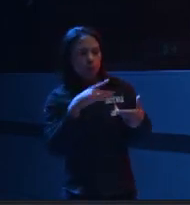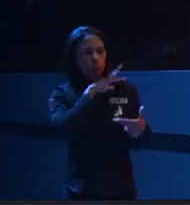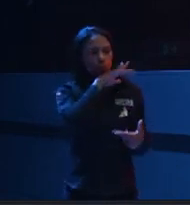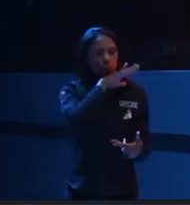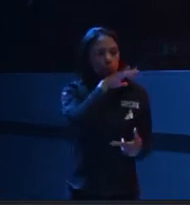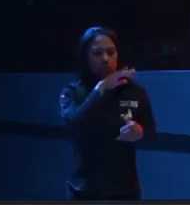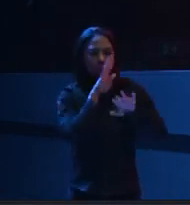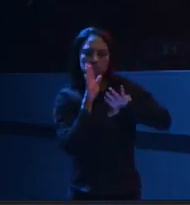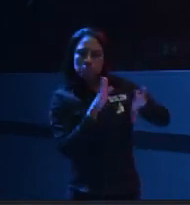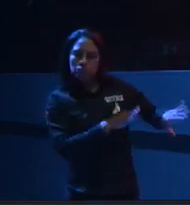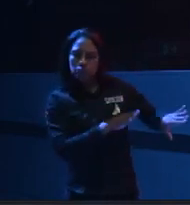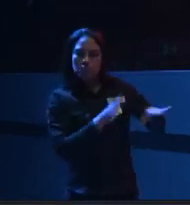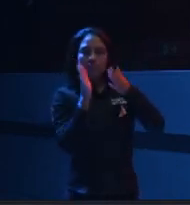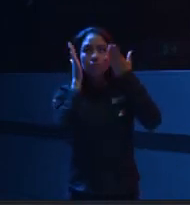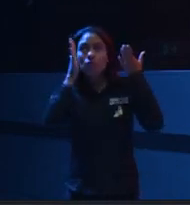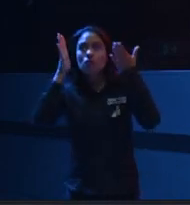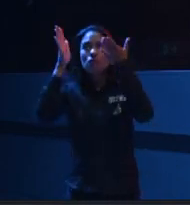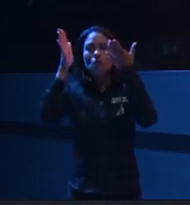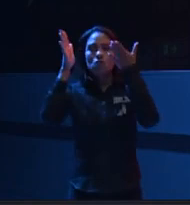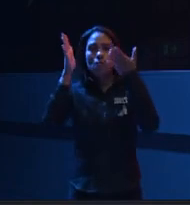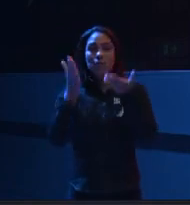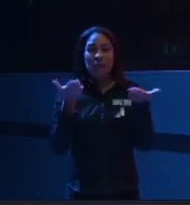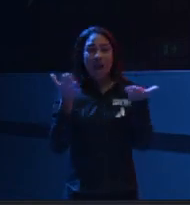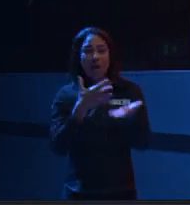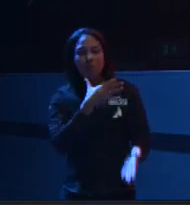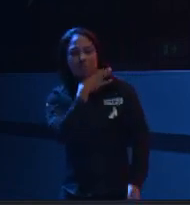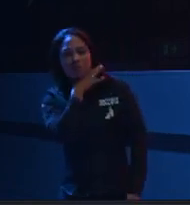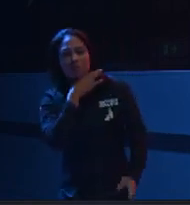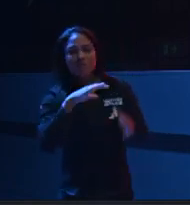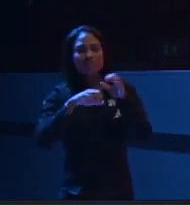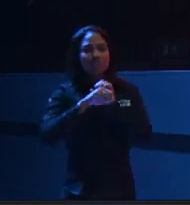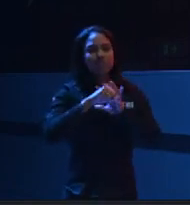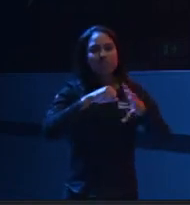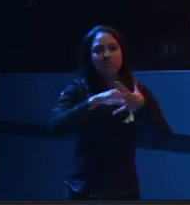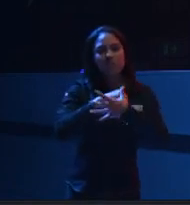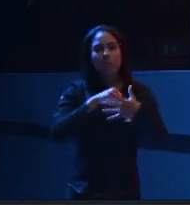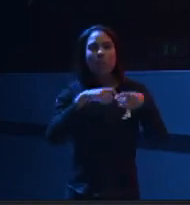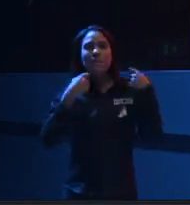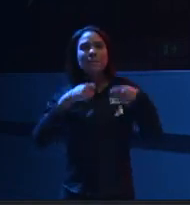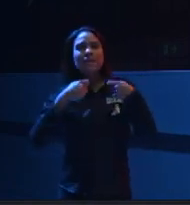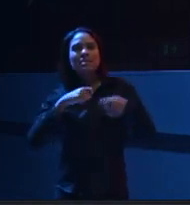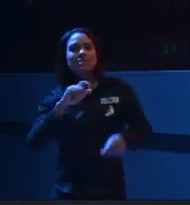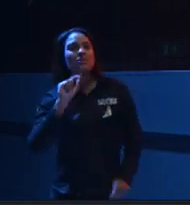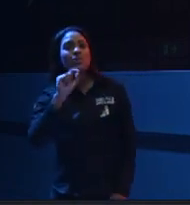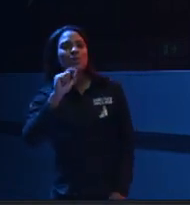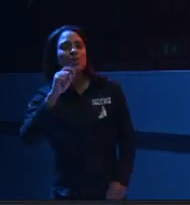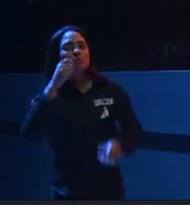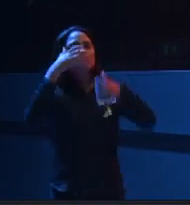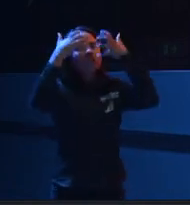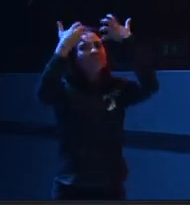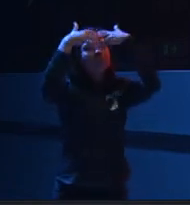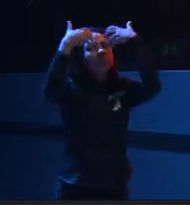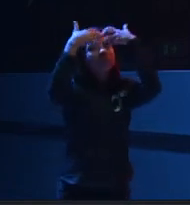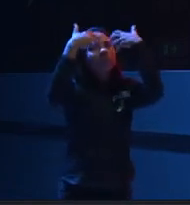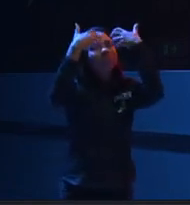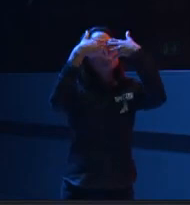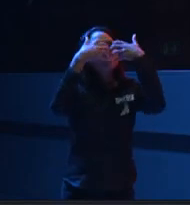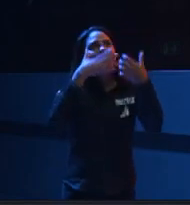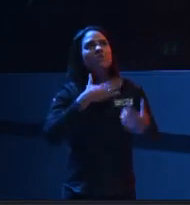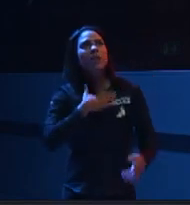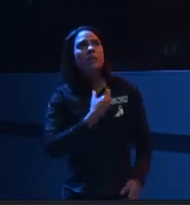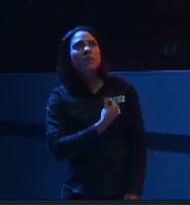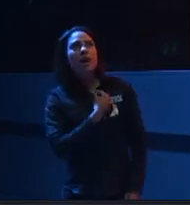e quem Deus é para nós e Deus quer ser o senhor da sua vida a Pastor se o senhor souber